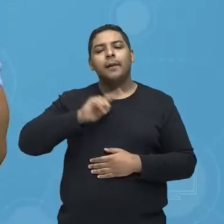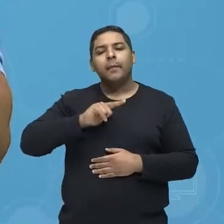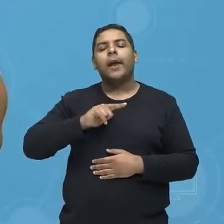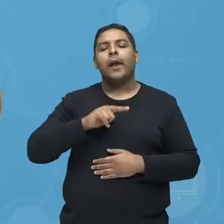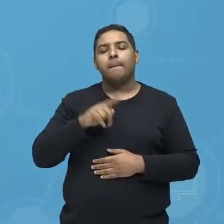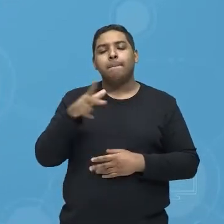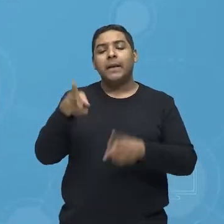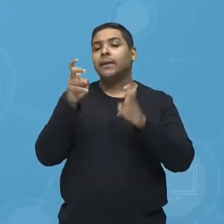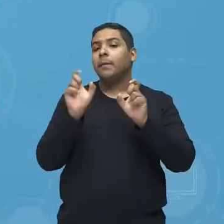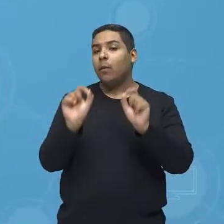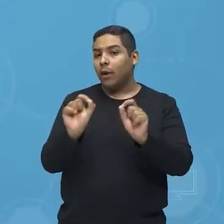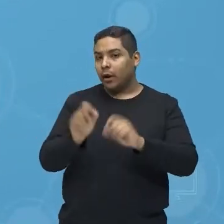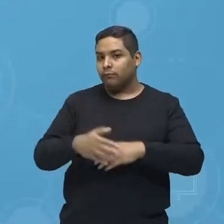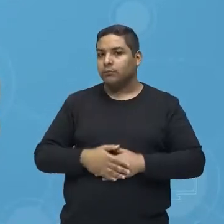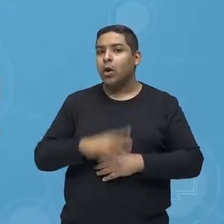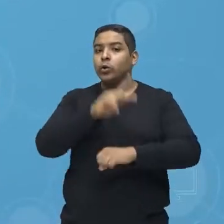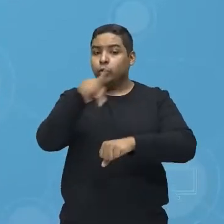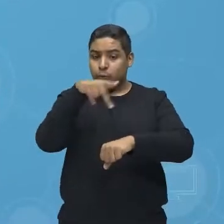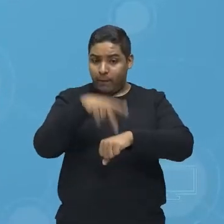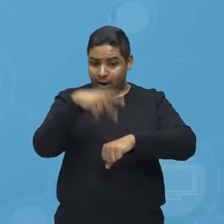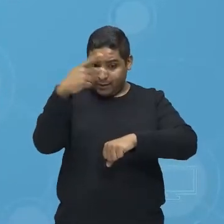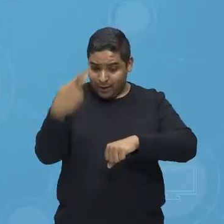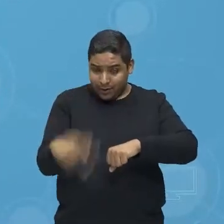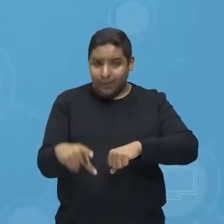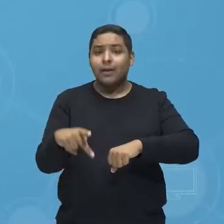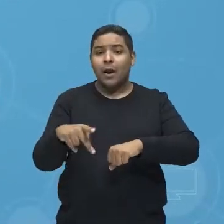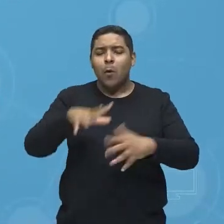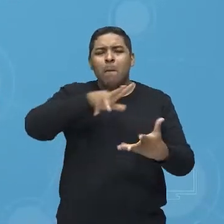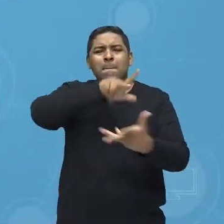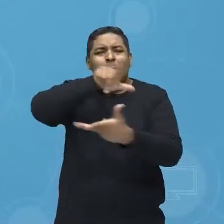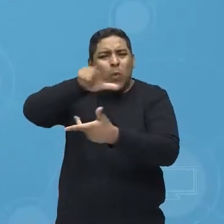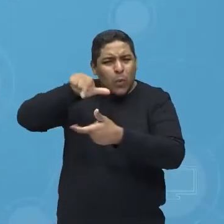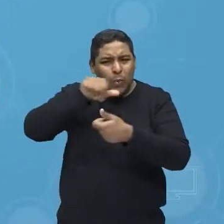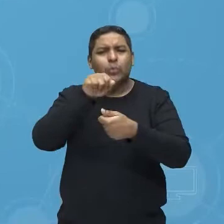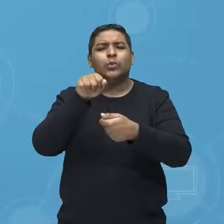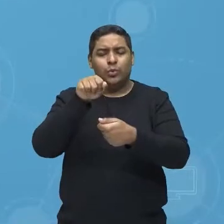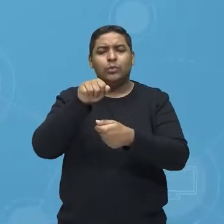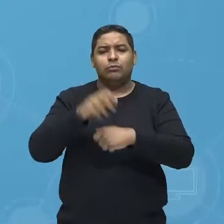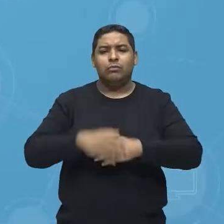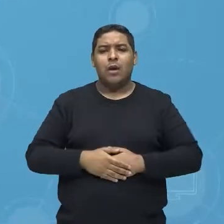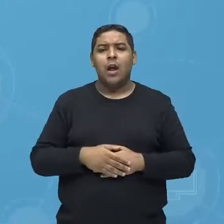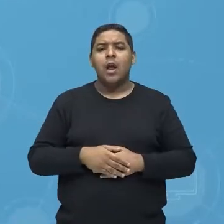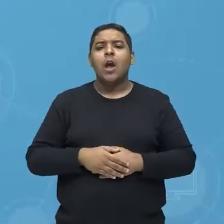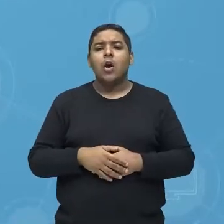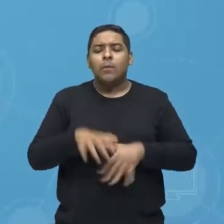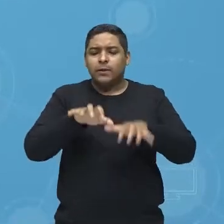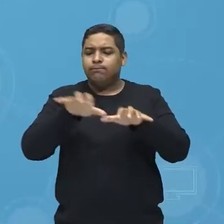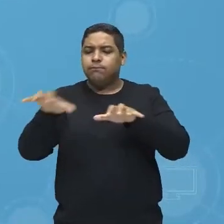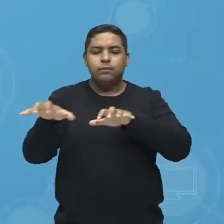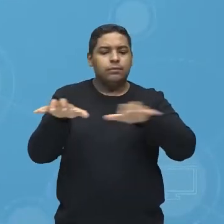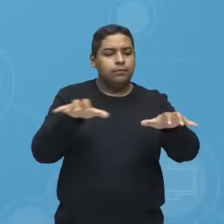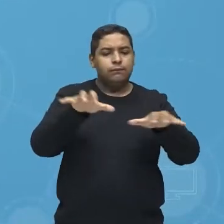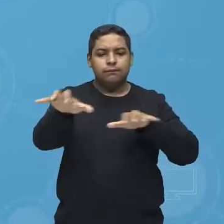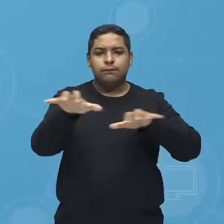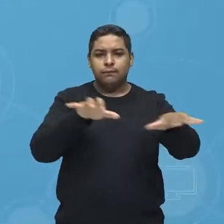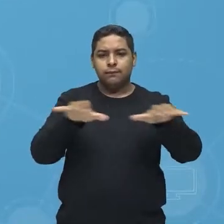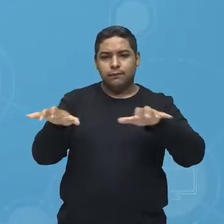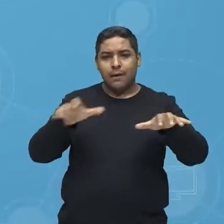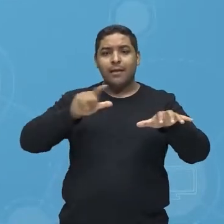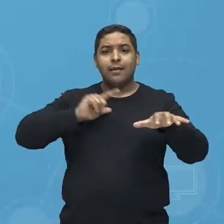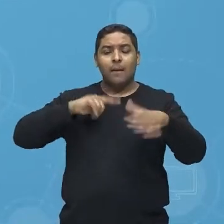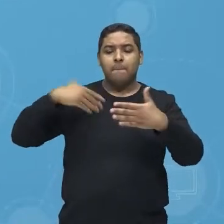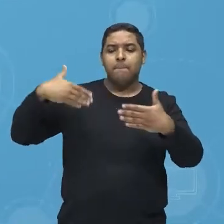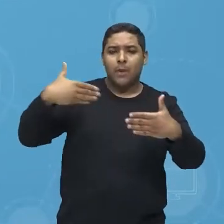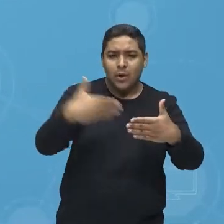verificar que os nossos países, os países do mundo inteiro, eles começaram a ser divididos, né? Para ter esse processo que hoje a